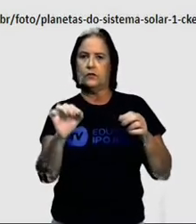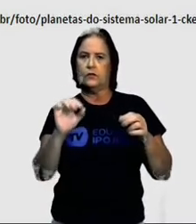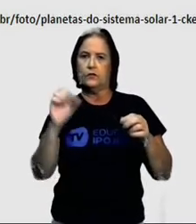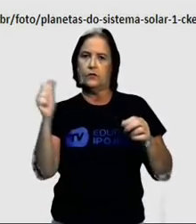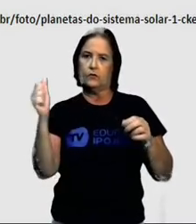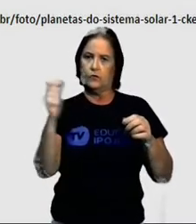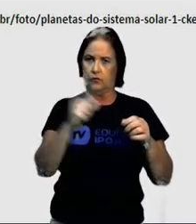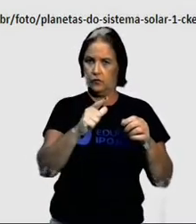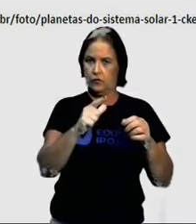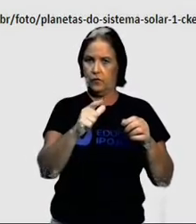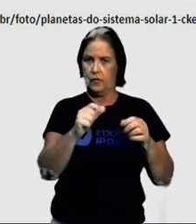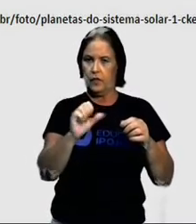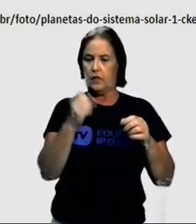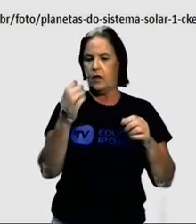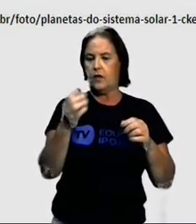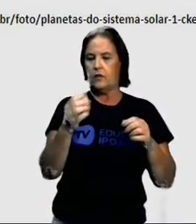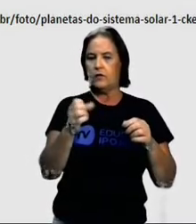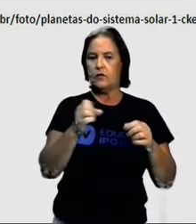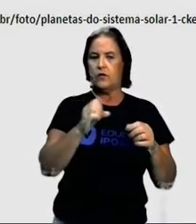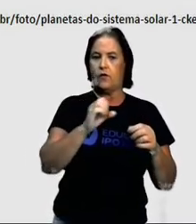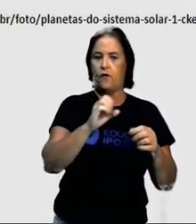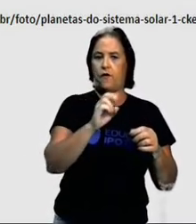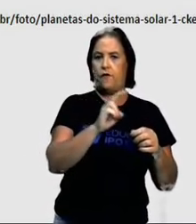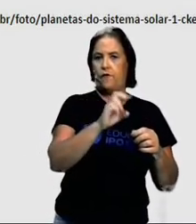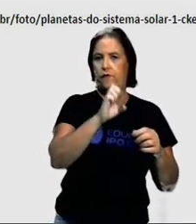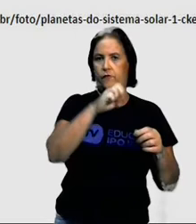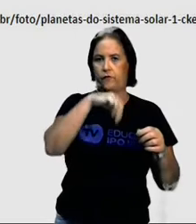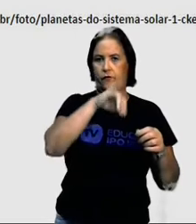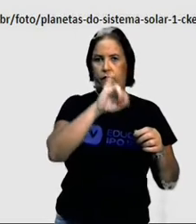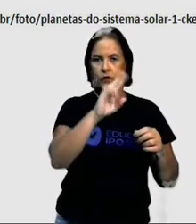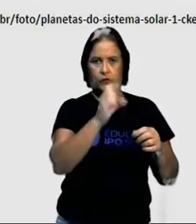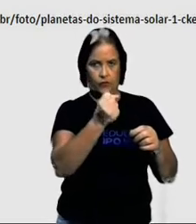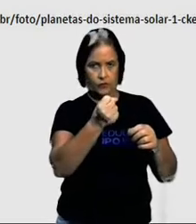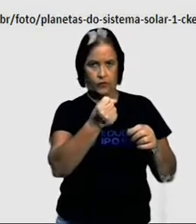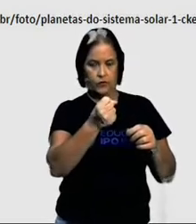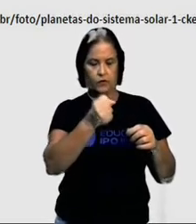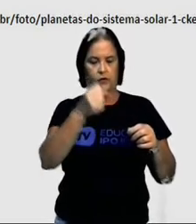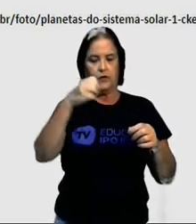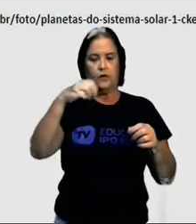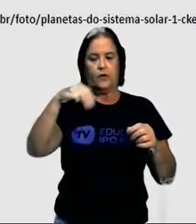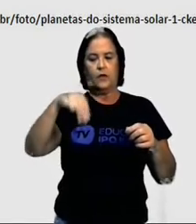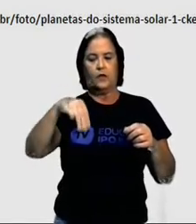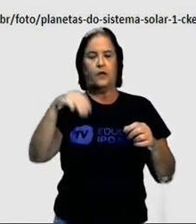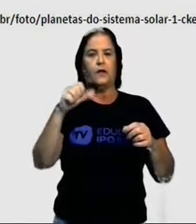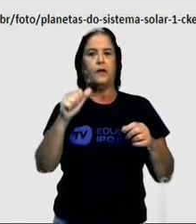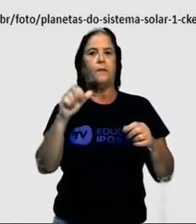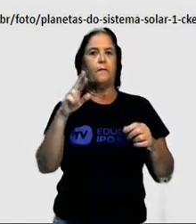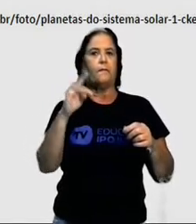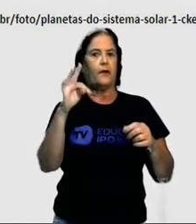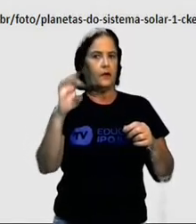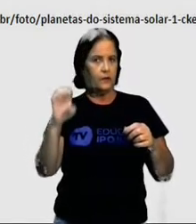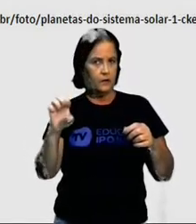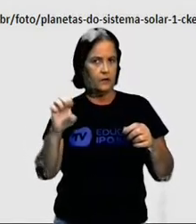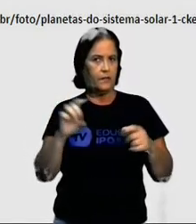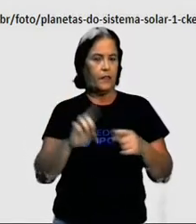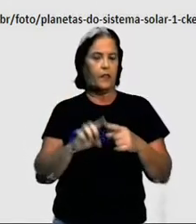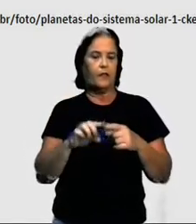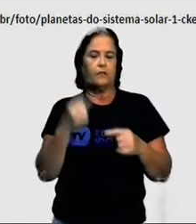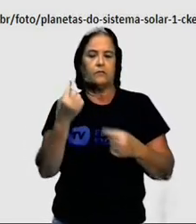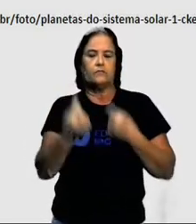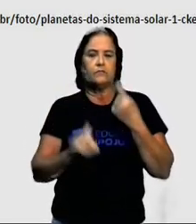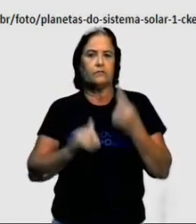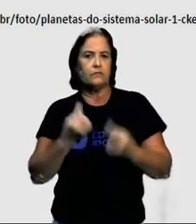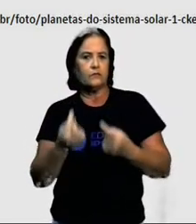entre os planetas de Vênus e Marte, certo? Algumas épocas do ano a